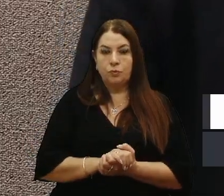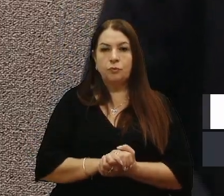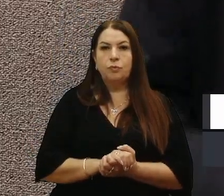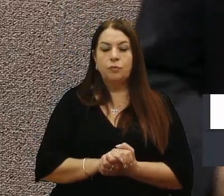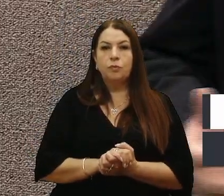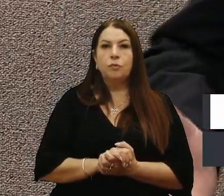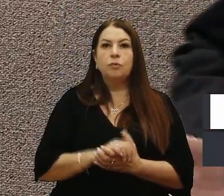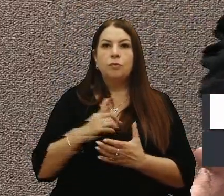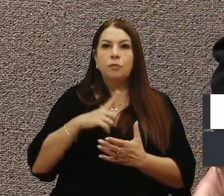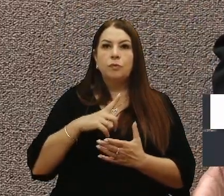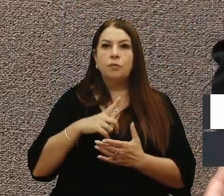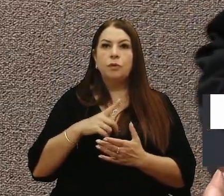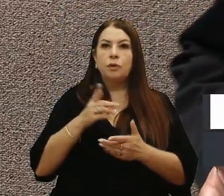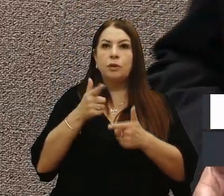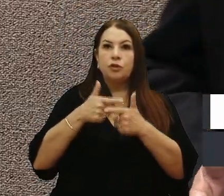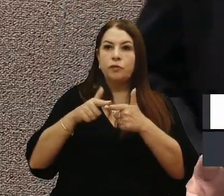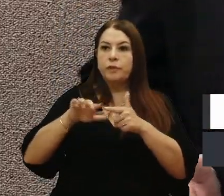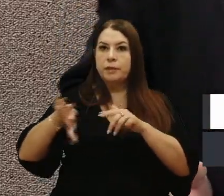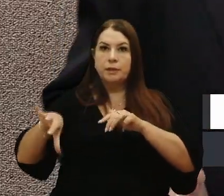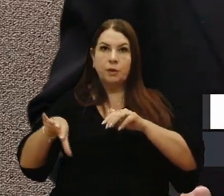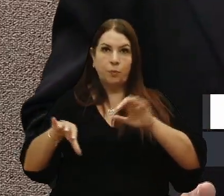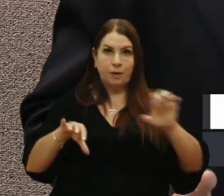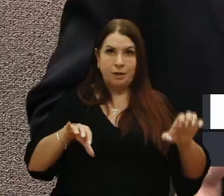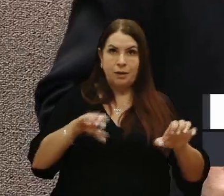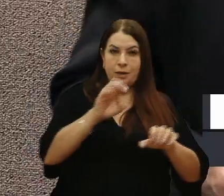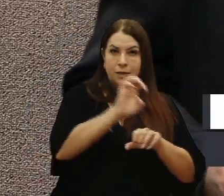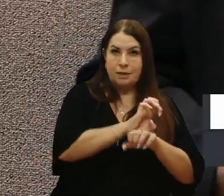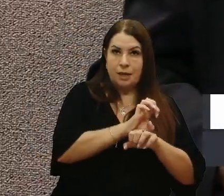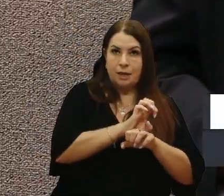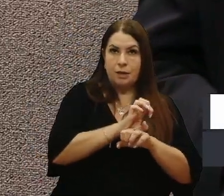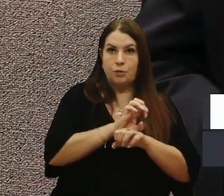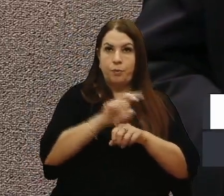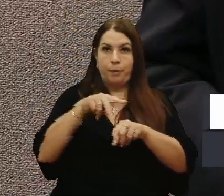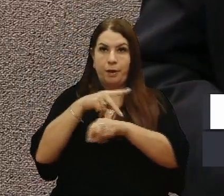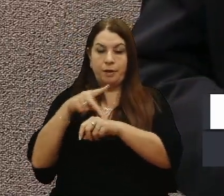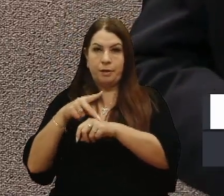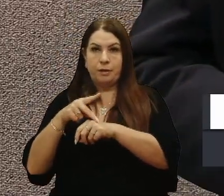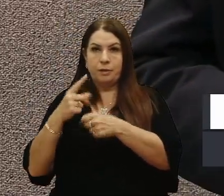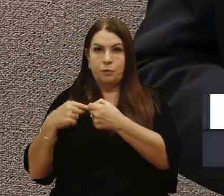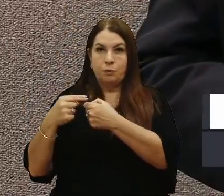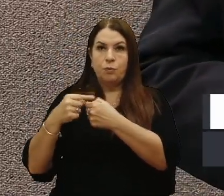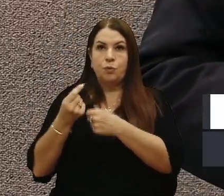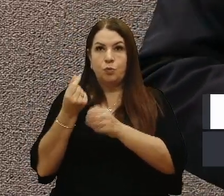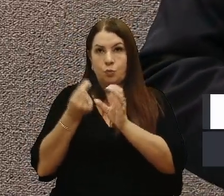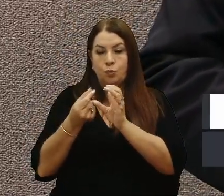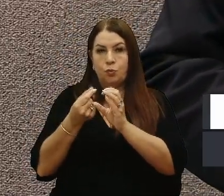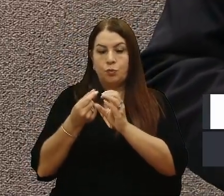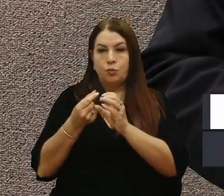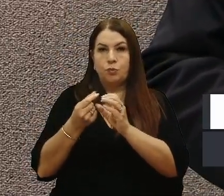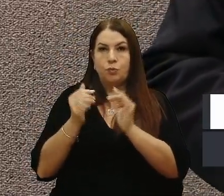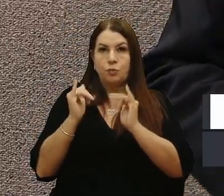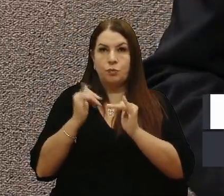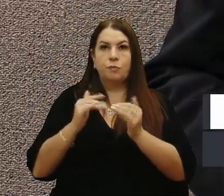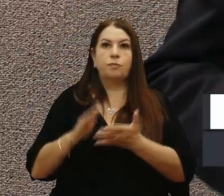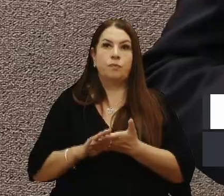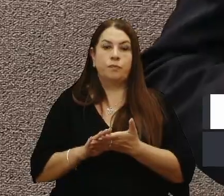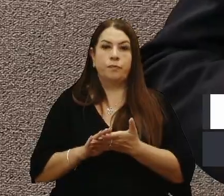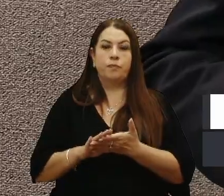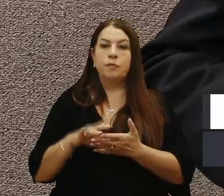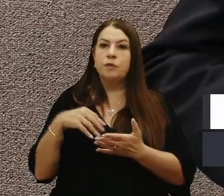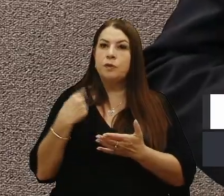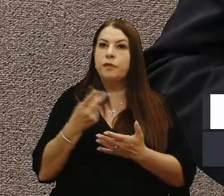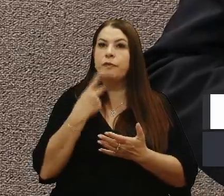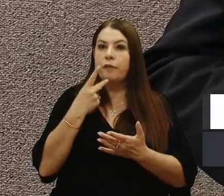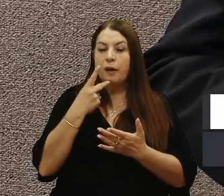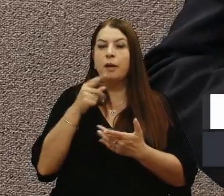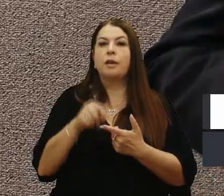E que vai dar uma divisão entre estados, União e municípios no custo do transporte coletivo. Se nós falarmos,